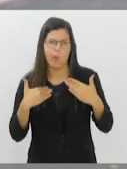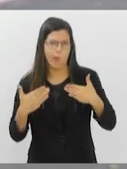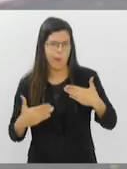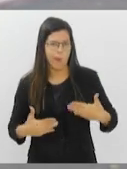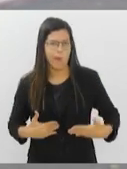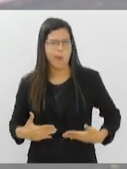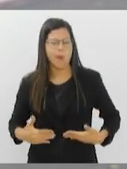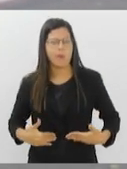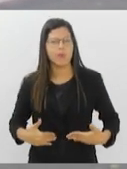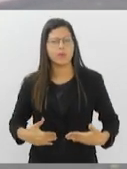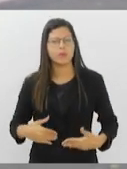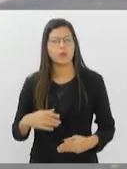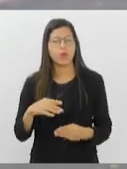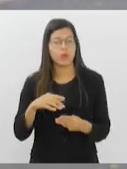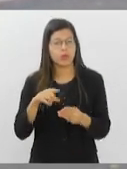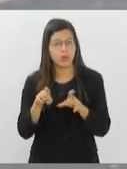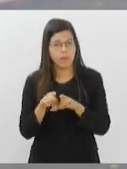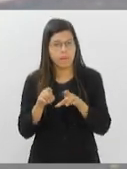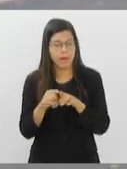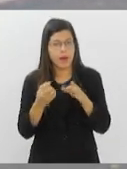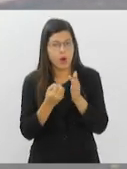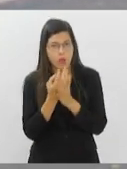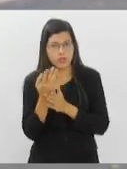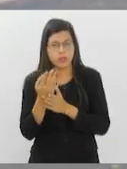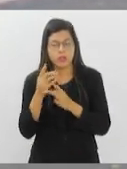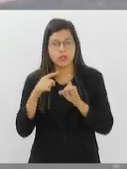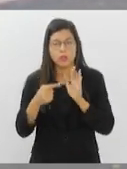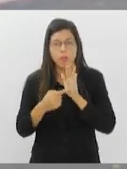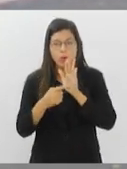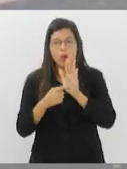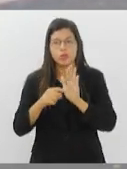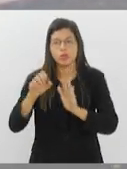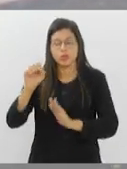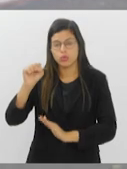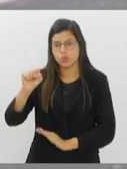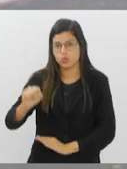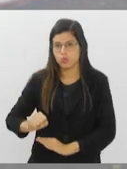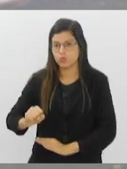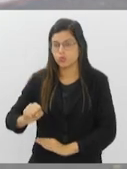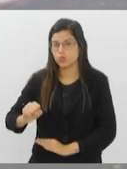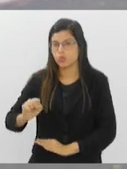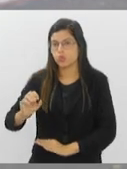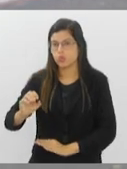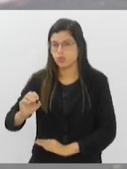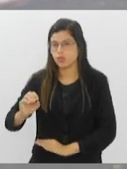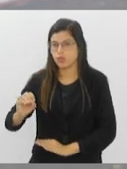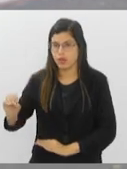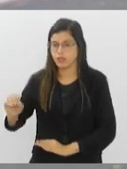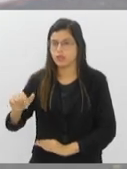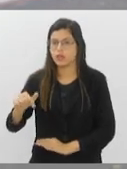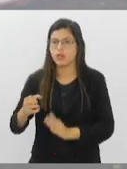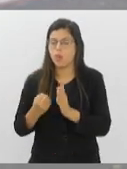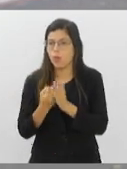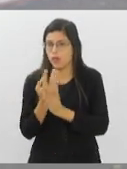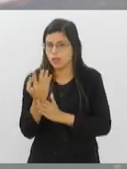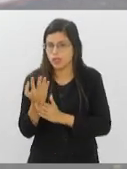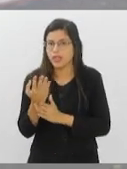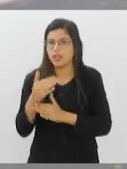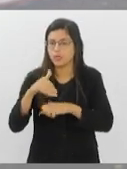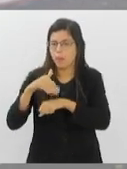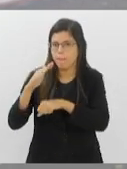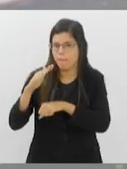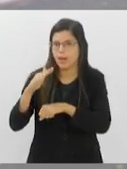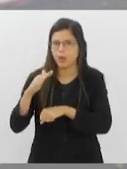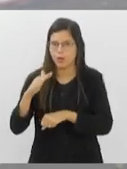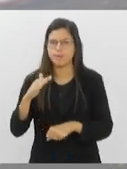Números impressionam também que a região sudeste é a região com o maior número de casos, o maior número desse índice de violência contra a pessoa